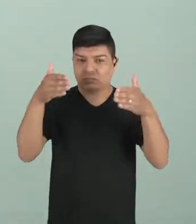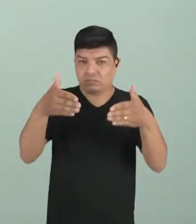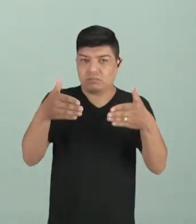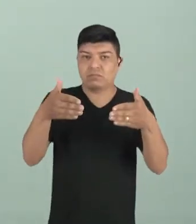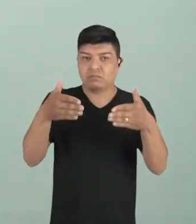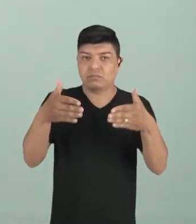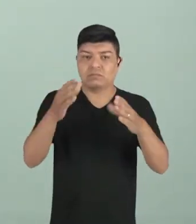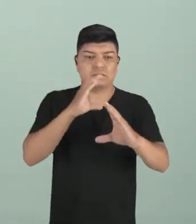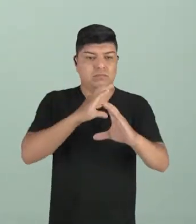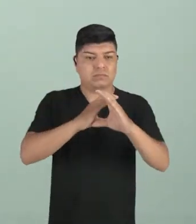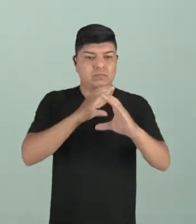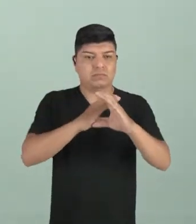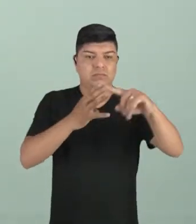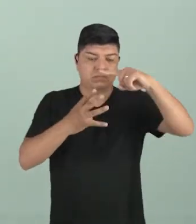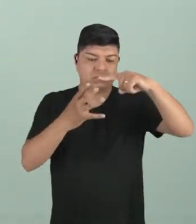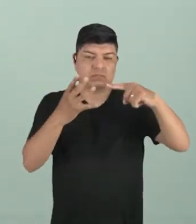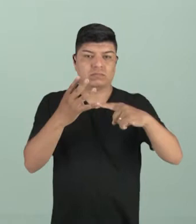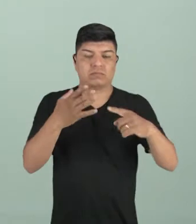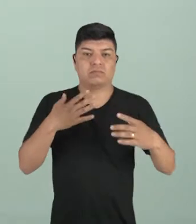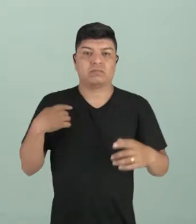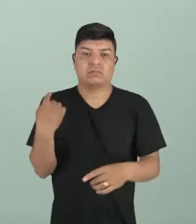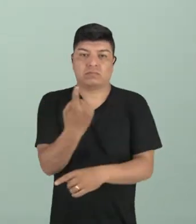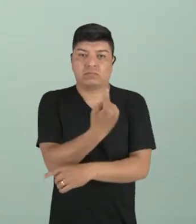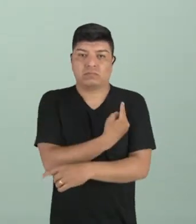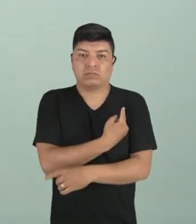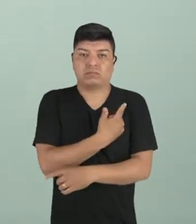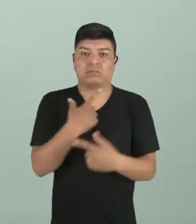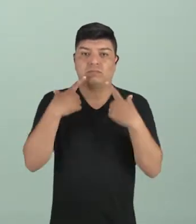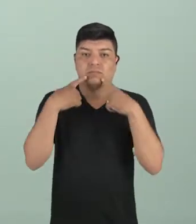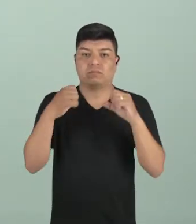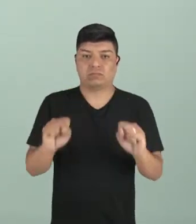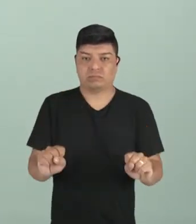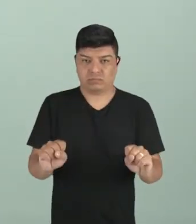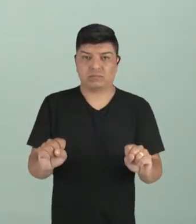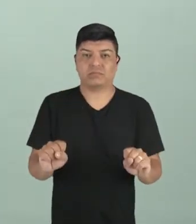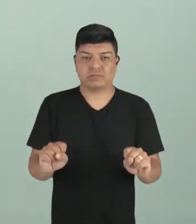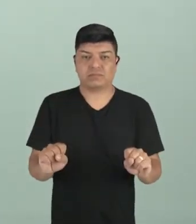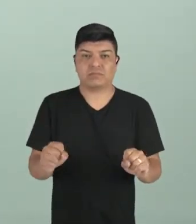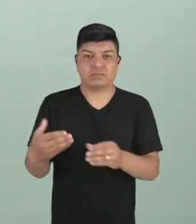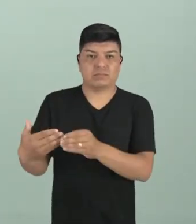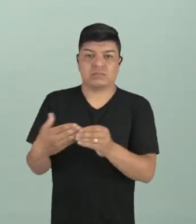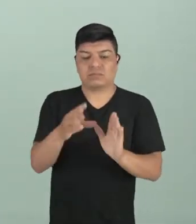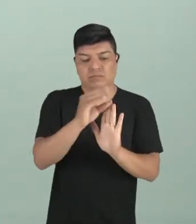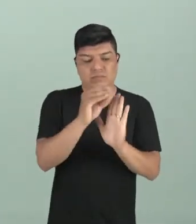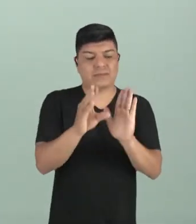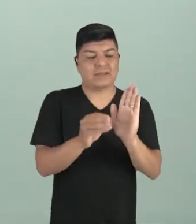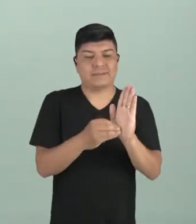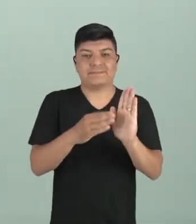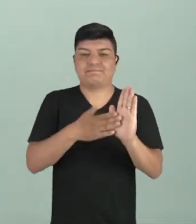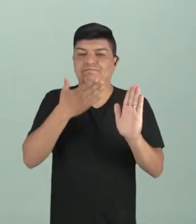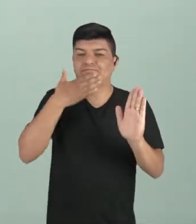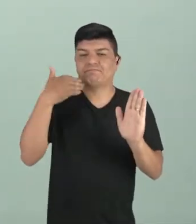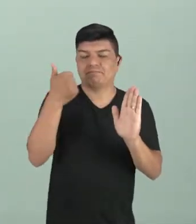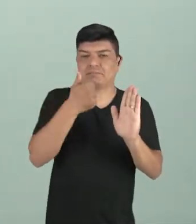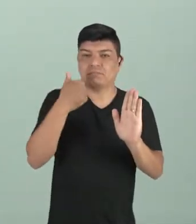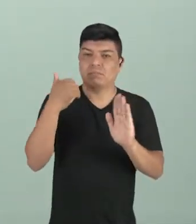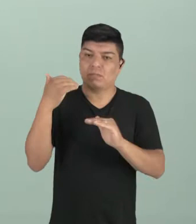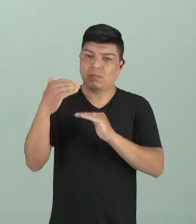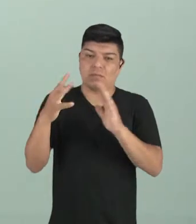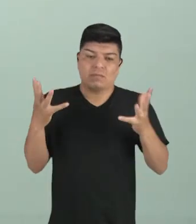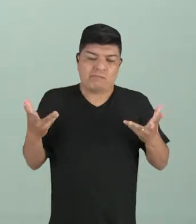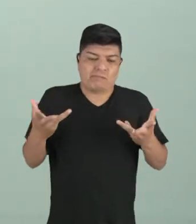eixos comunicativos, né, da nossa linguagem, tá? E aí a gente, né, traz conteúdos que aprimoram, né, cada uma